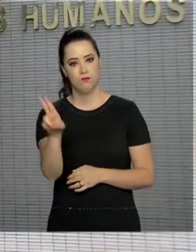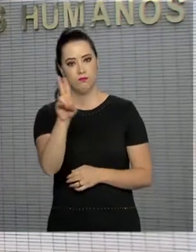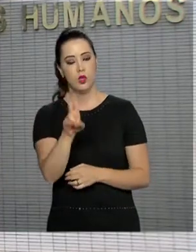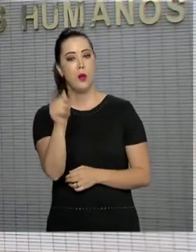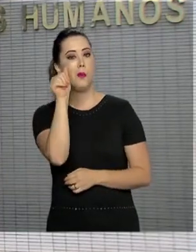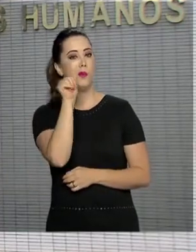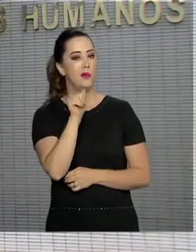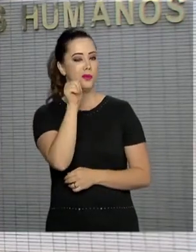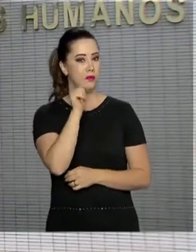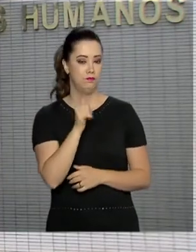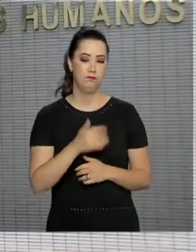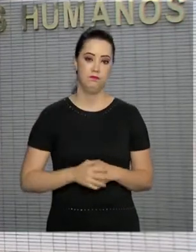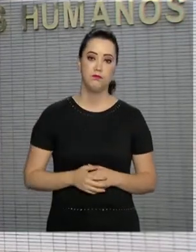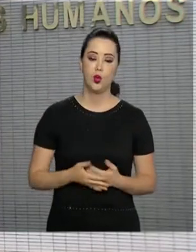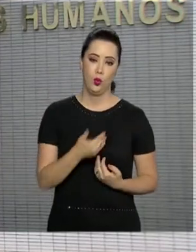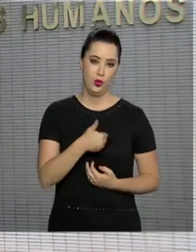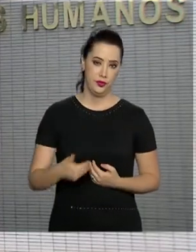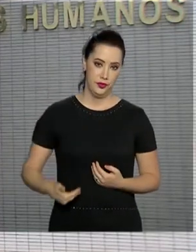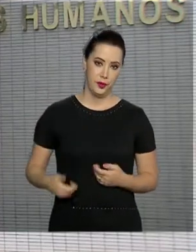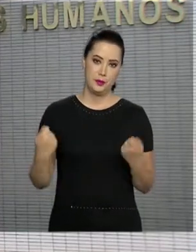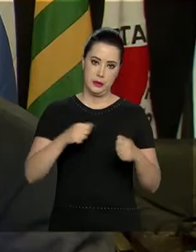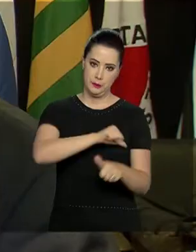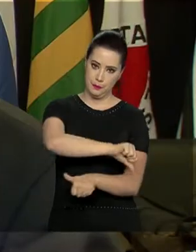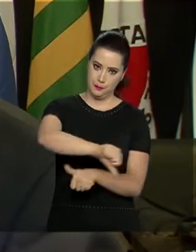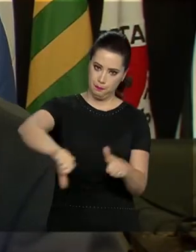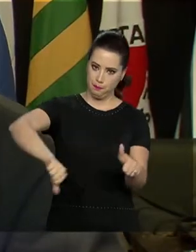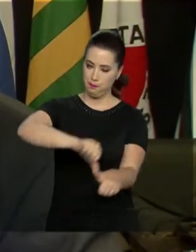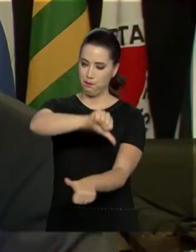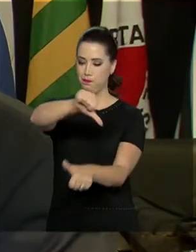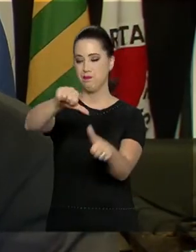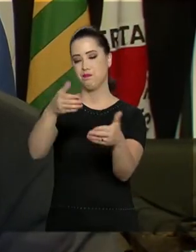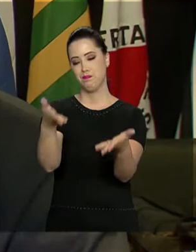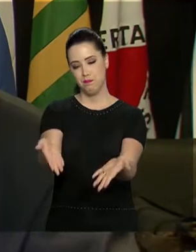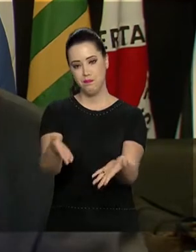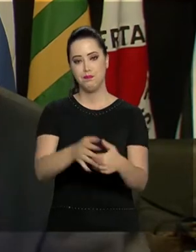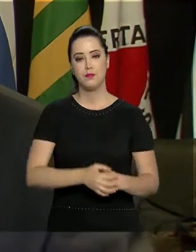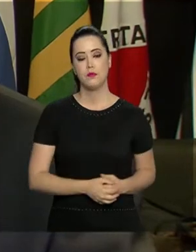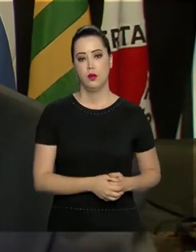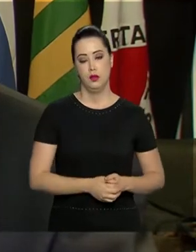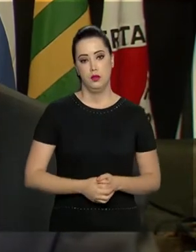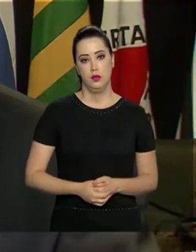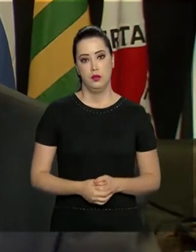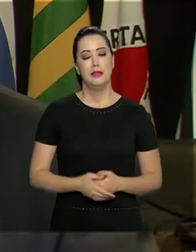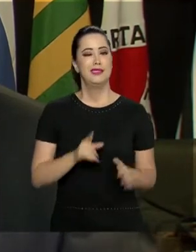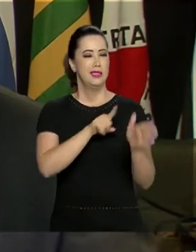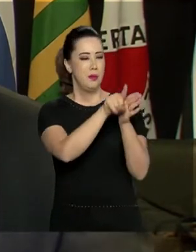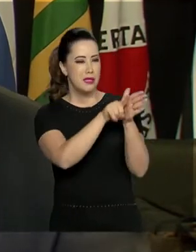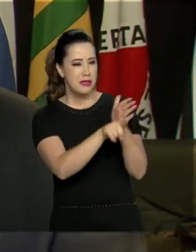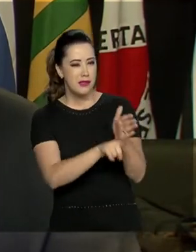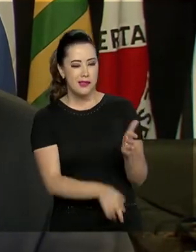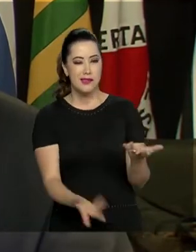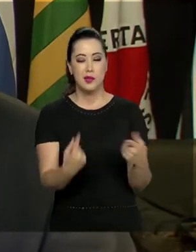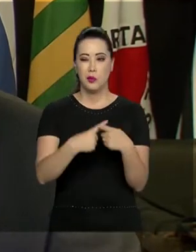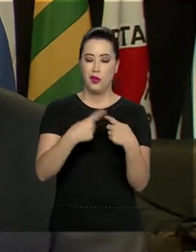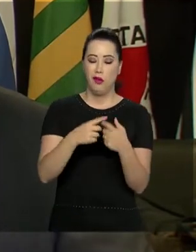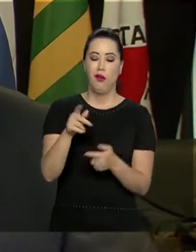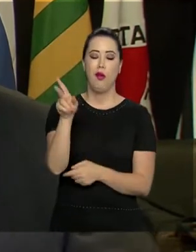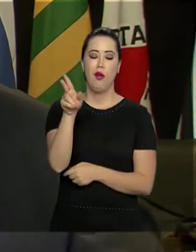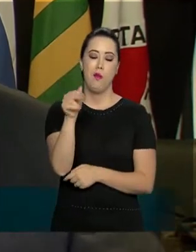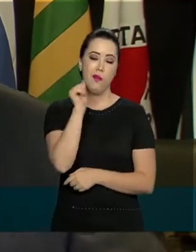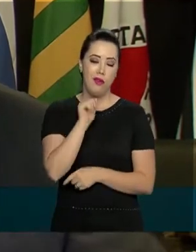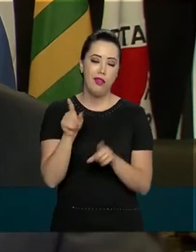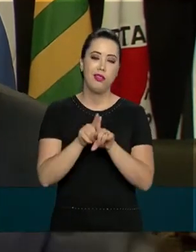elas e o governo quer mudar essa realidade. Pesquisas nacionais mostrando que mulheres têm feito, infelizmente, uso cada vez mais